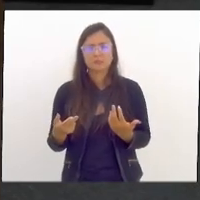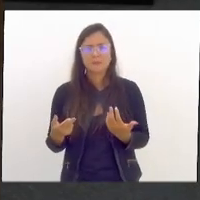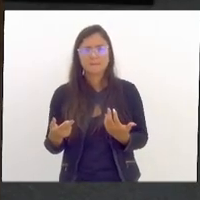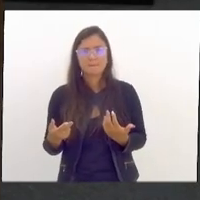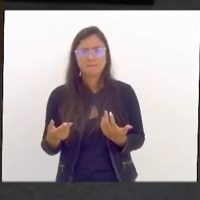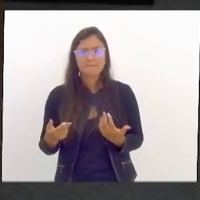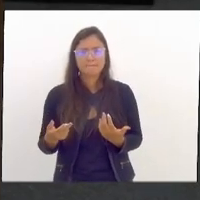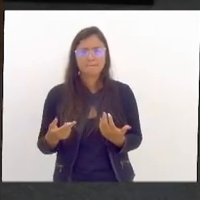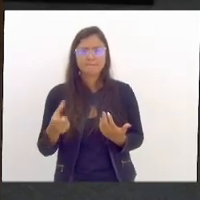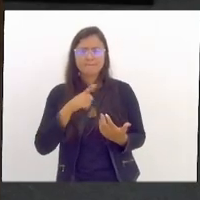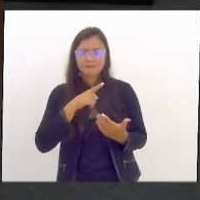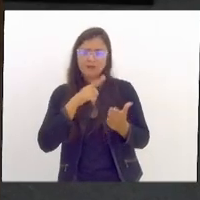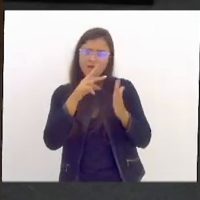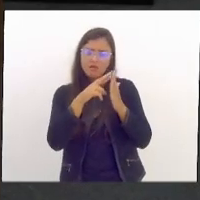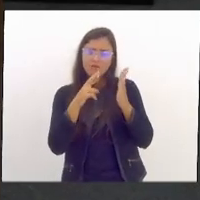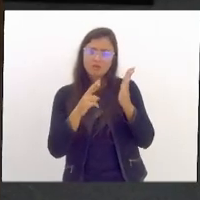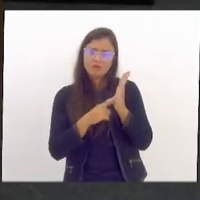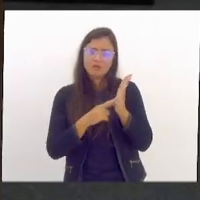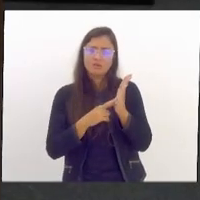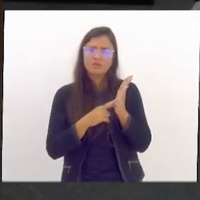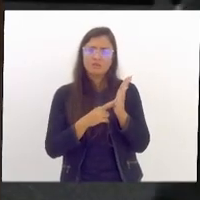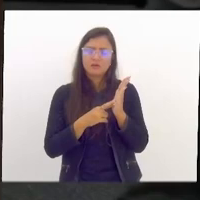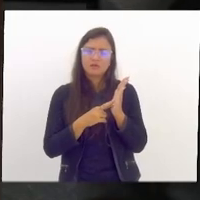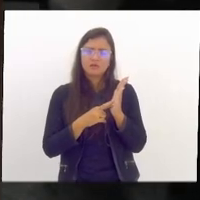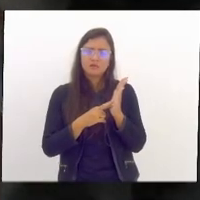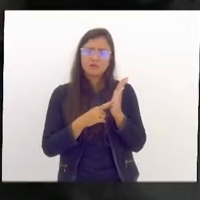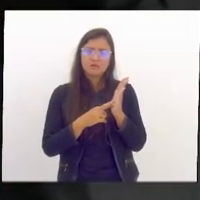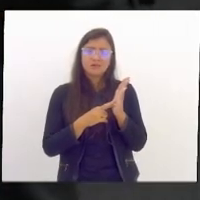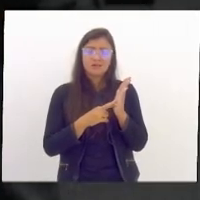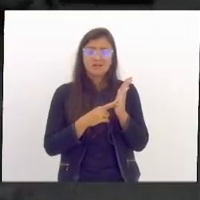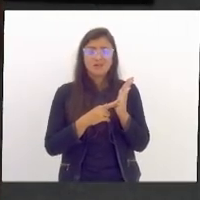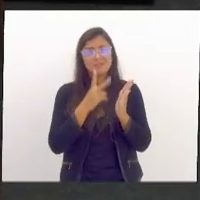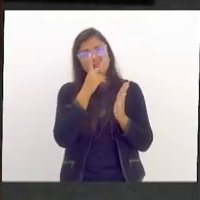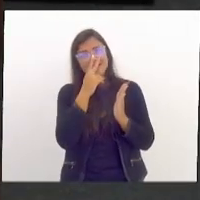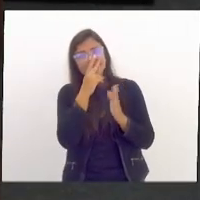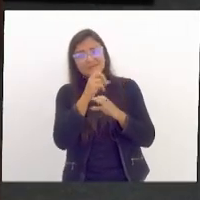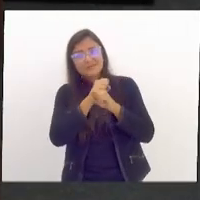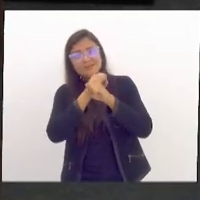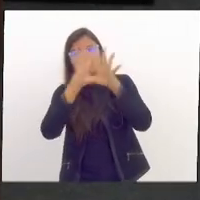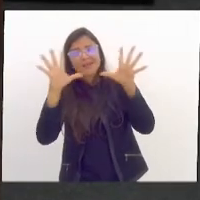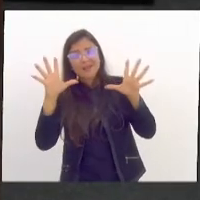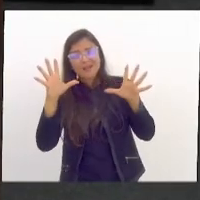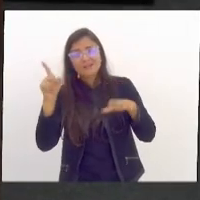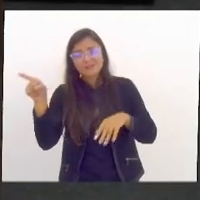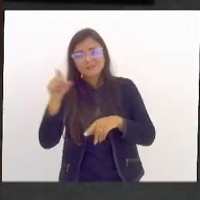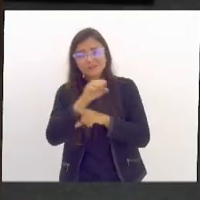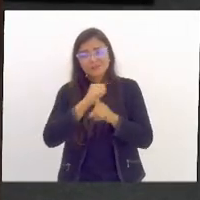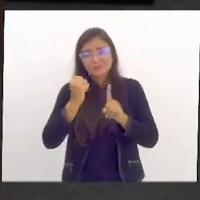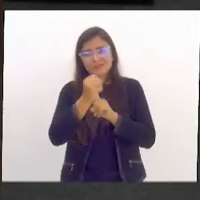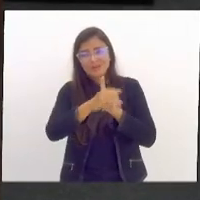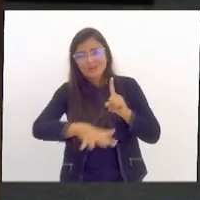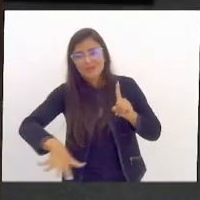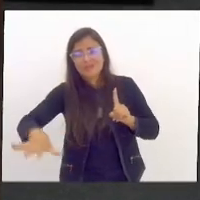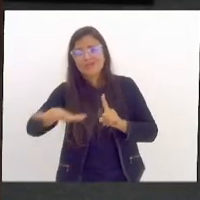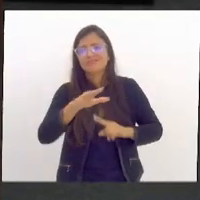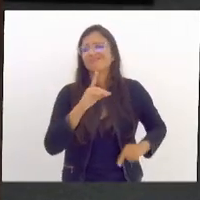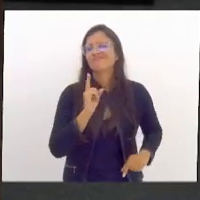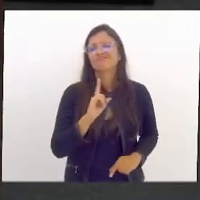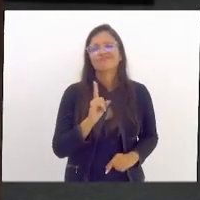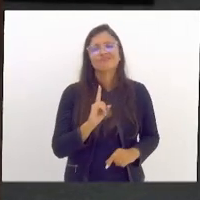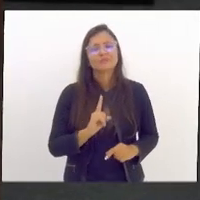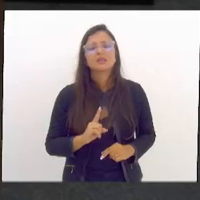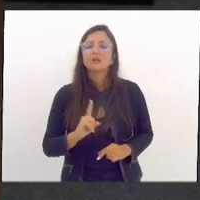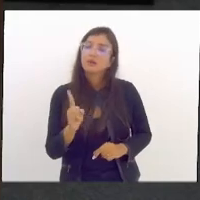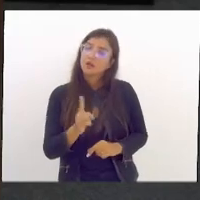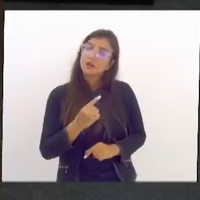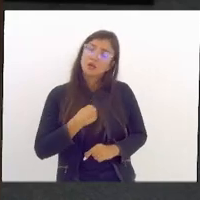por algumas regras que ainda não estão claras para a sociedade. Na nossa opinião,